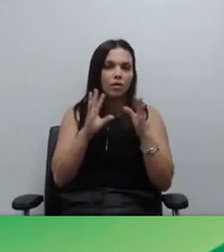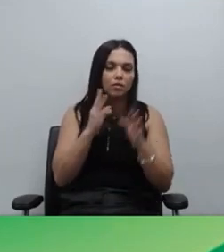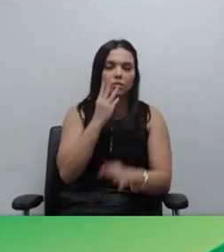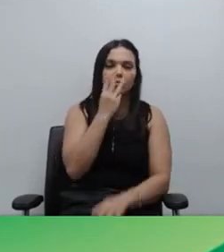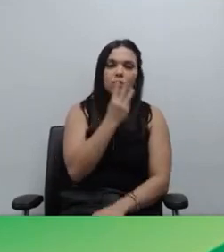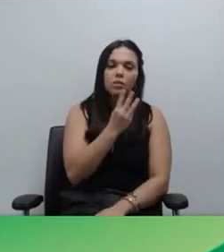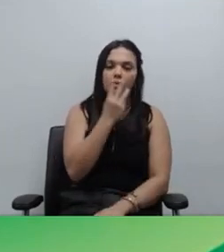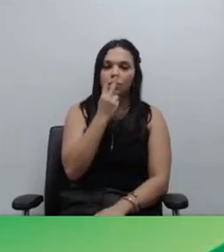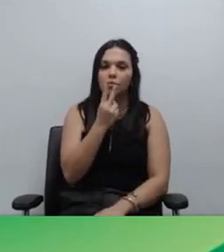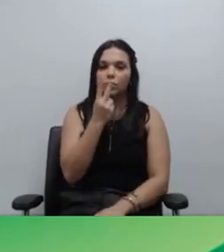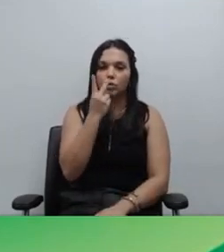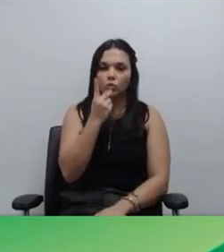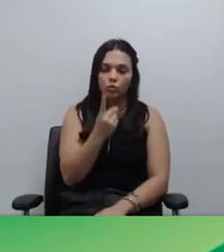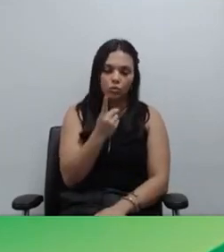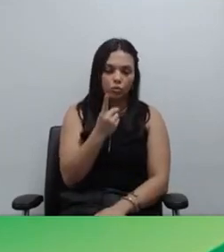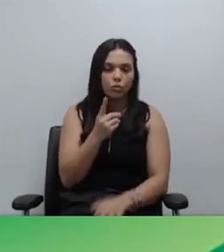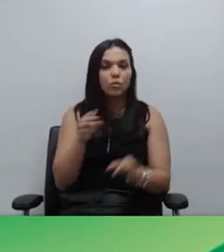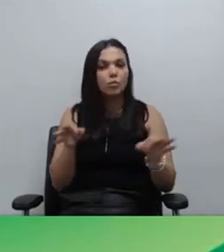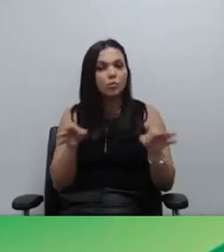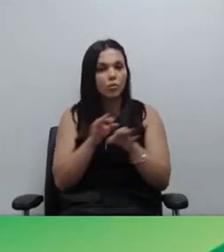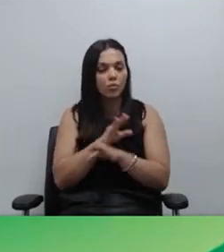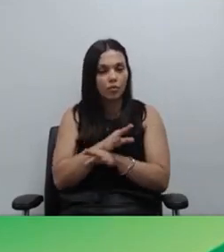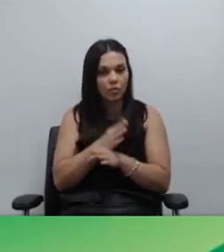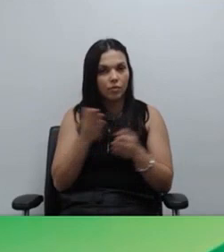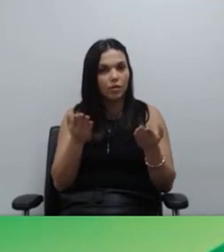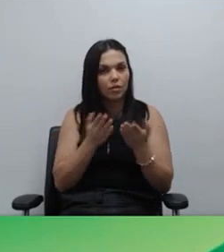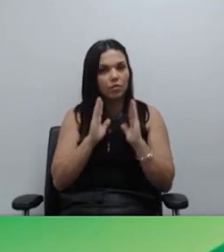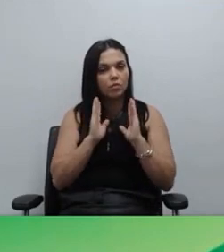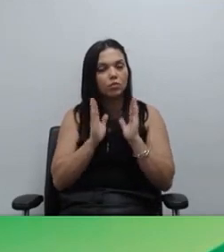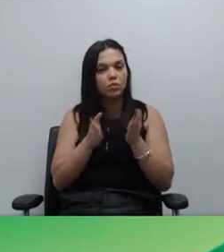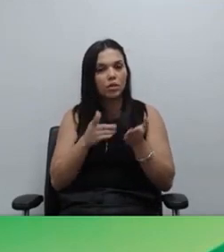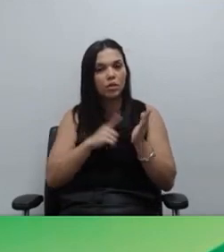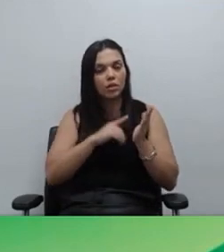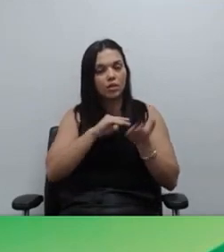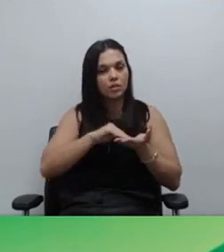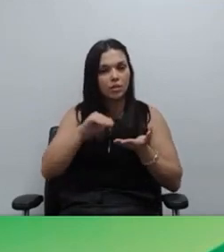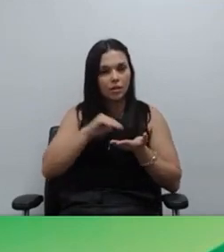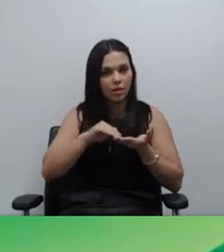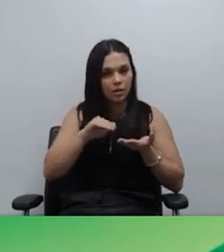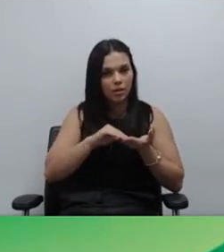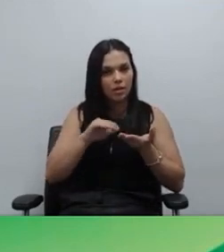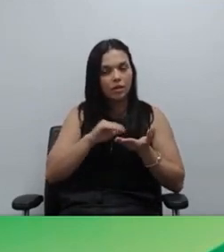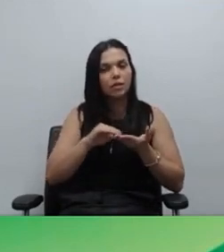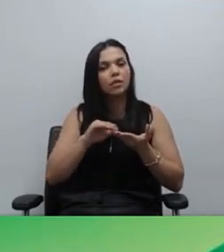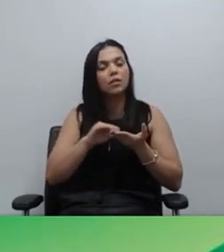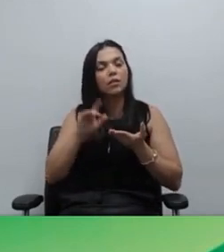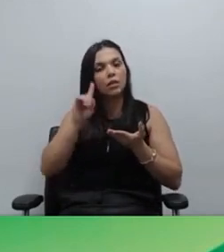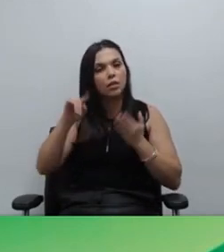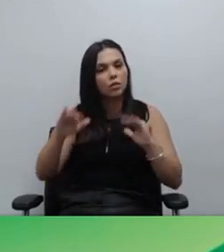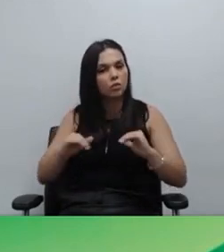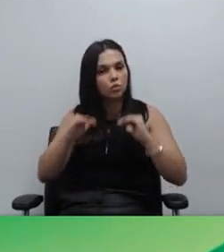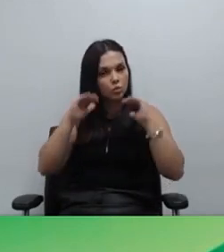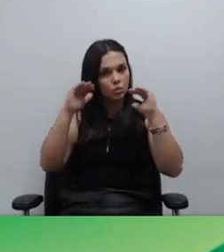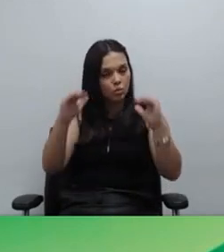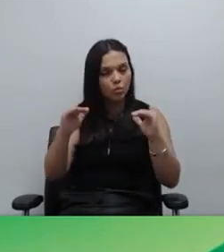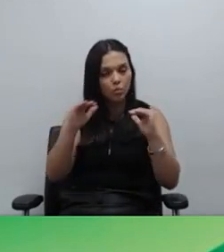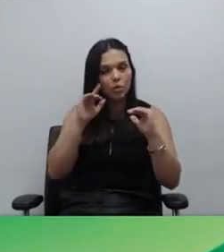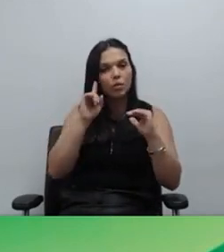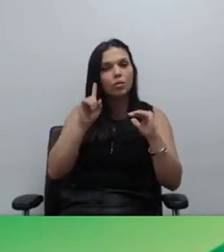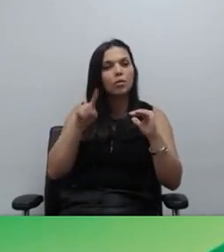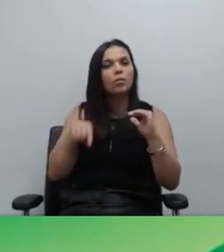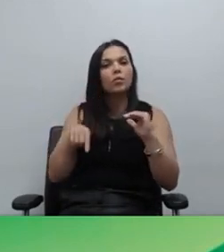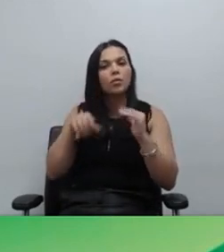321. Por fim, registro que houve certificação da Secretaria do Conselho Superior, dando conta da ausência de afastamento da Defensoria Pública no corrente